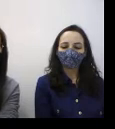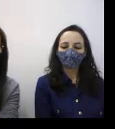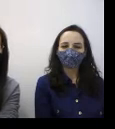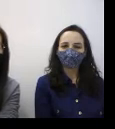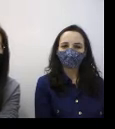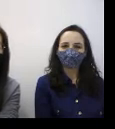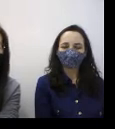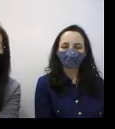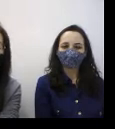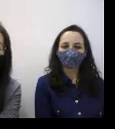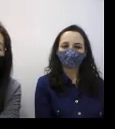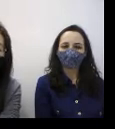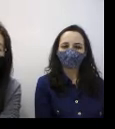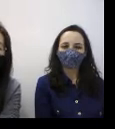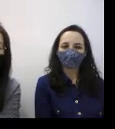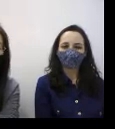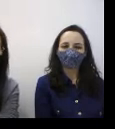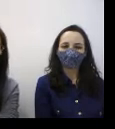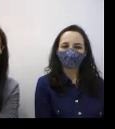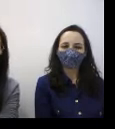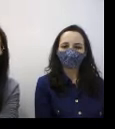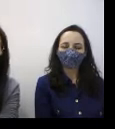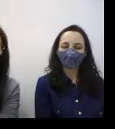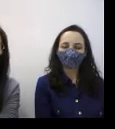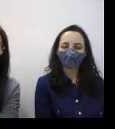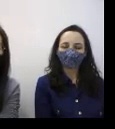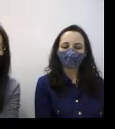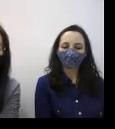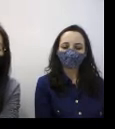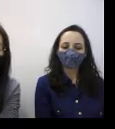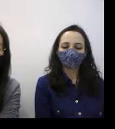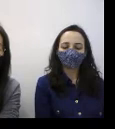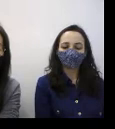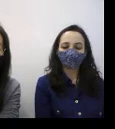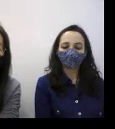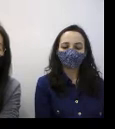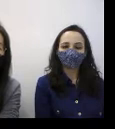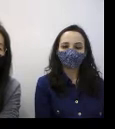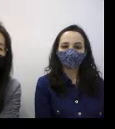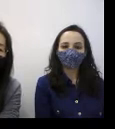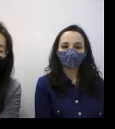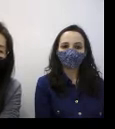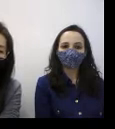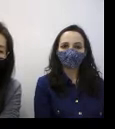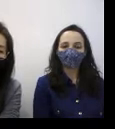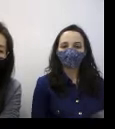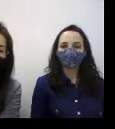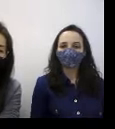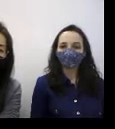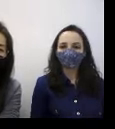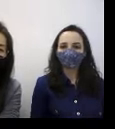pomadinha anti-inflamatória, coloca um band-aid, né? Dá atenção para aquilo lá. A tendência